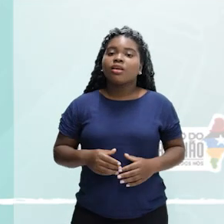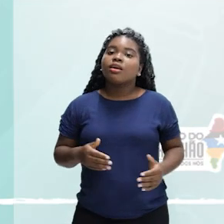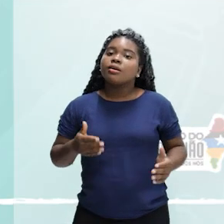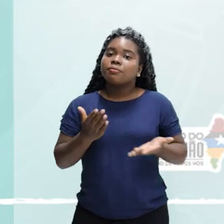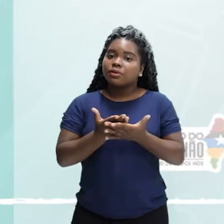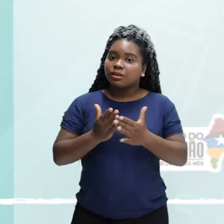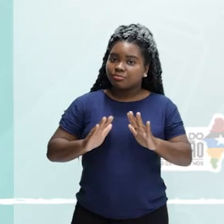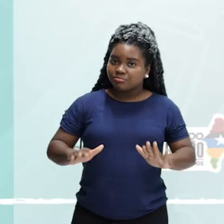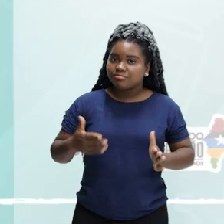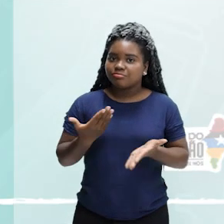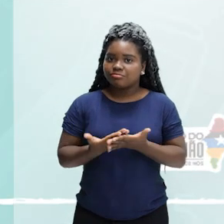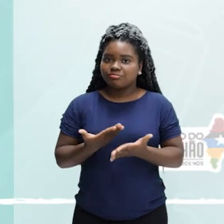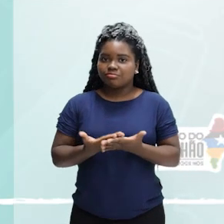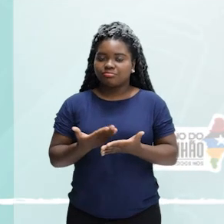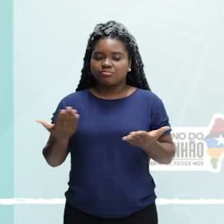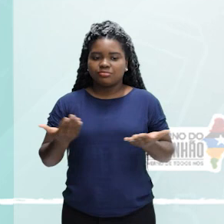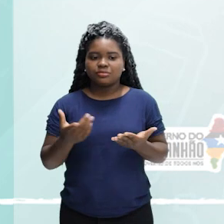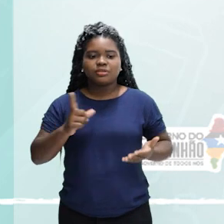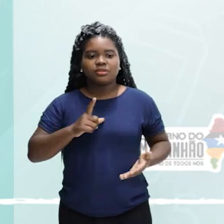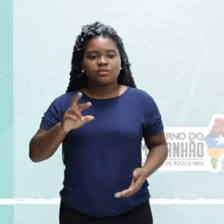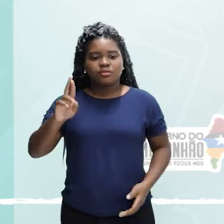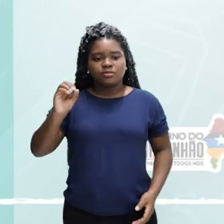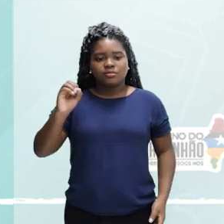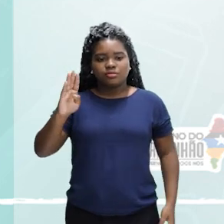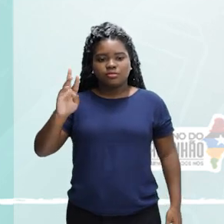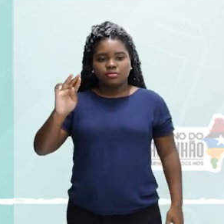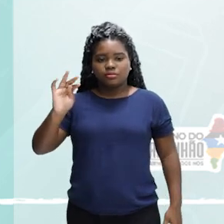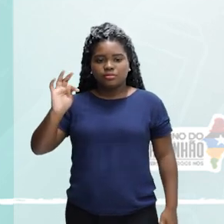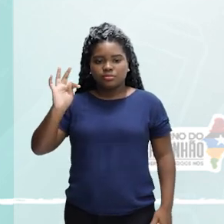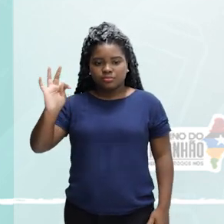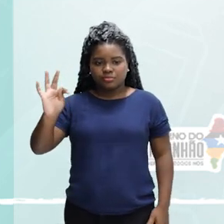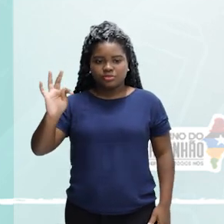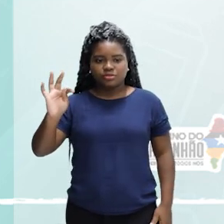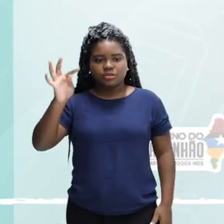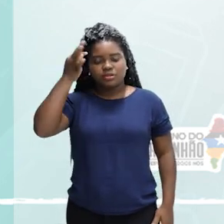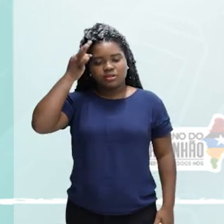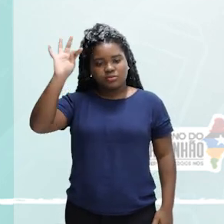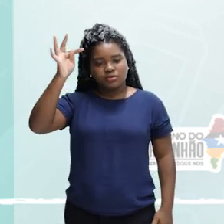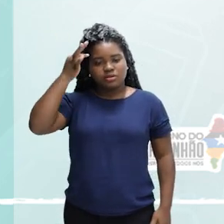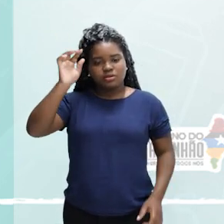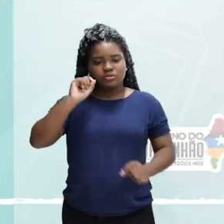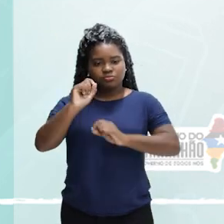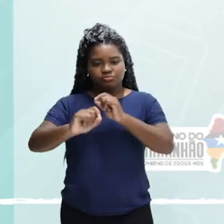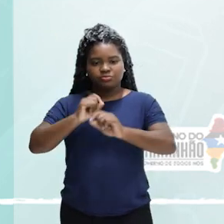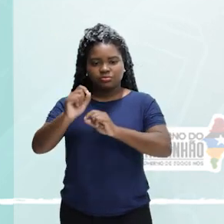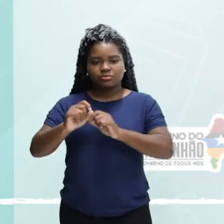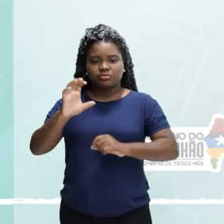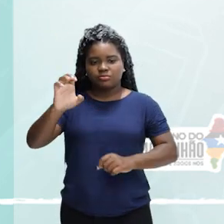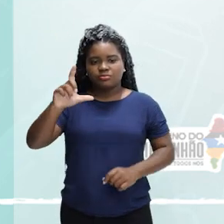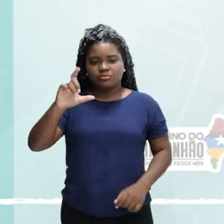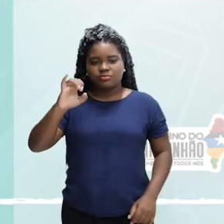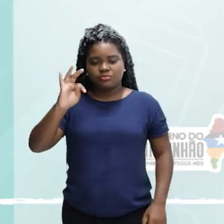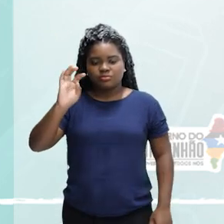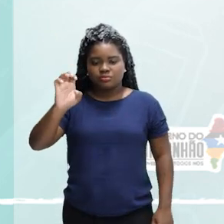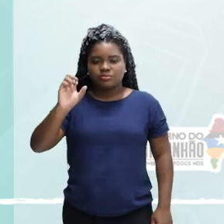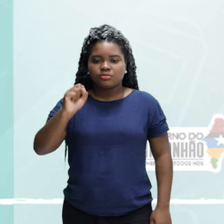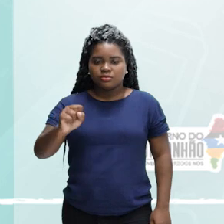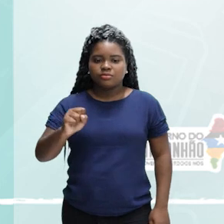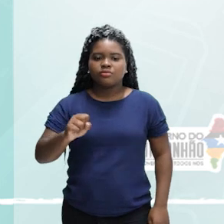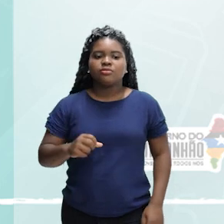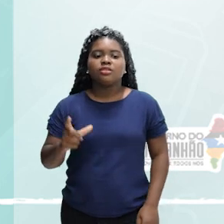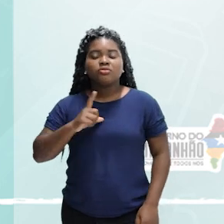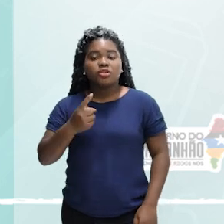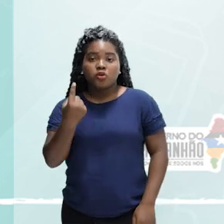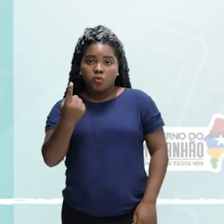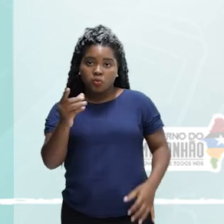gente fechar a aula de hoje, vamos falar do Robert Michels e a teoria das elites. Segundo Michels, em toda a sociedade existe apenas